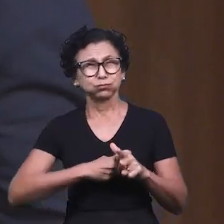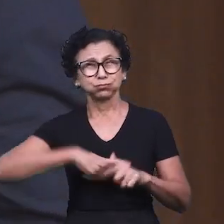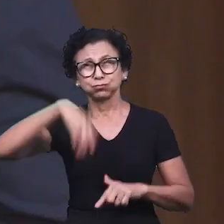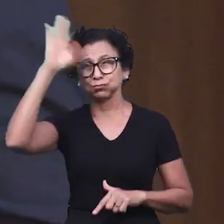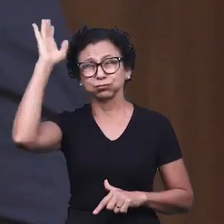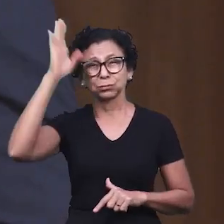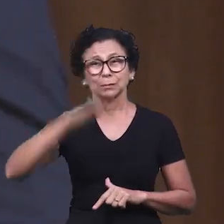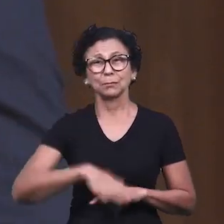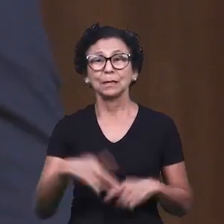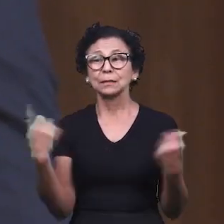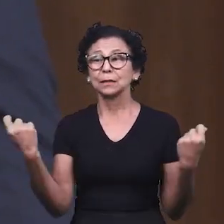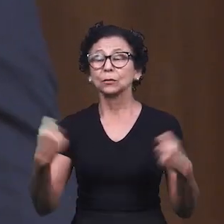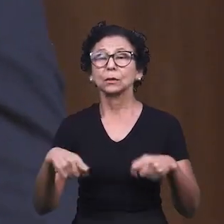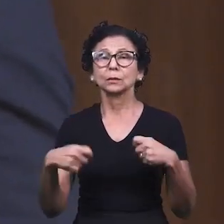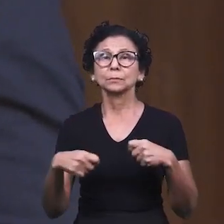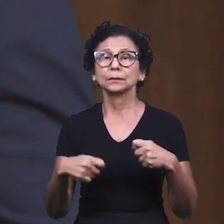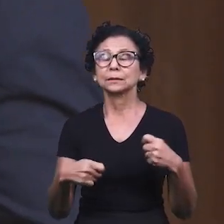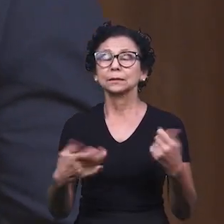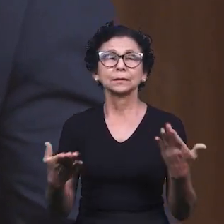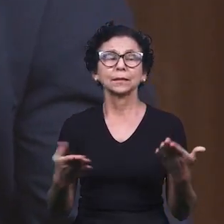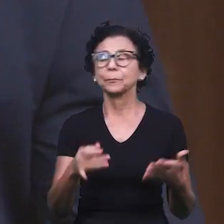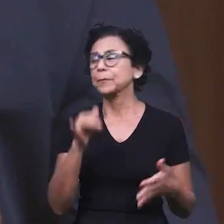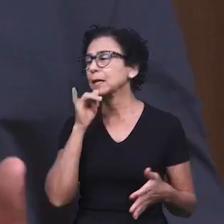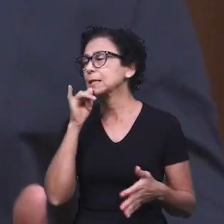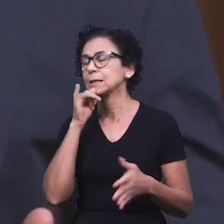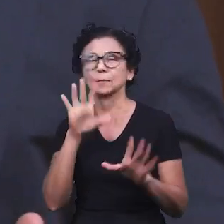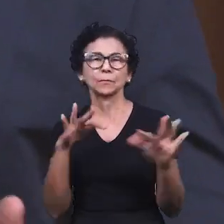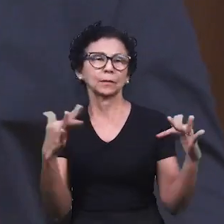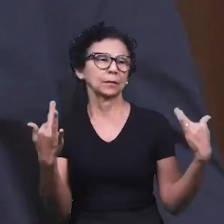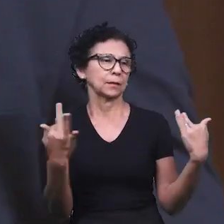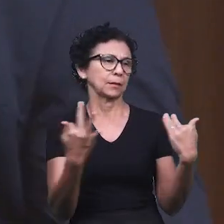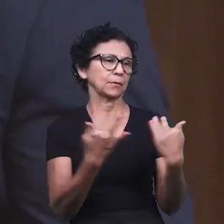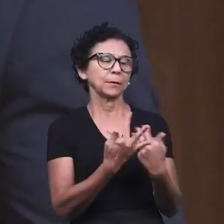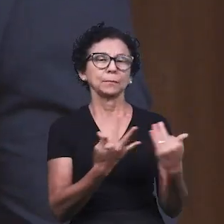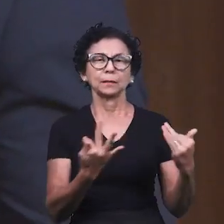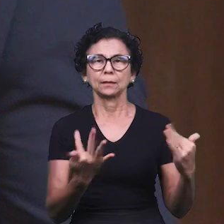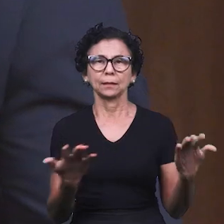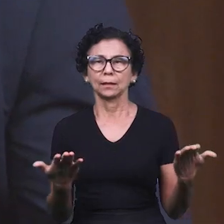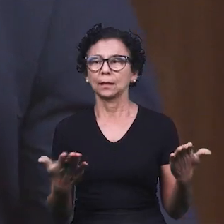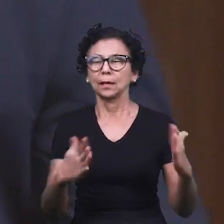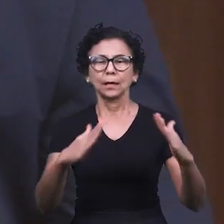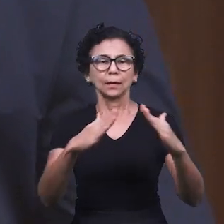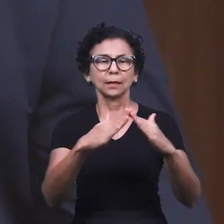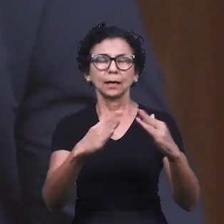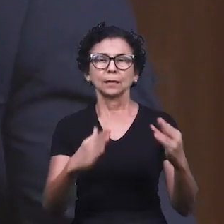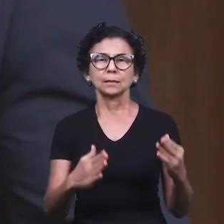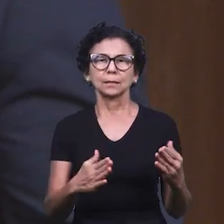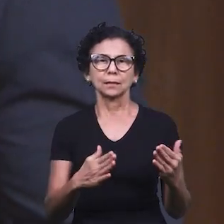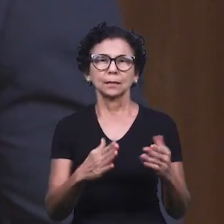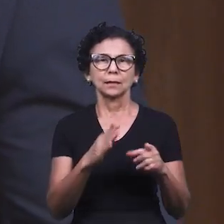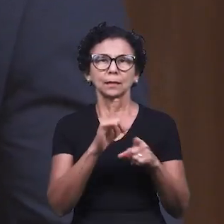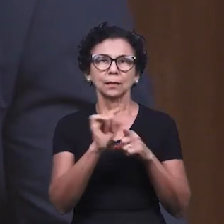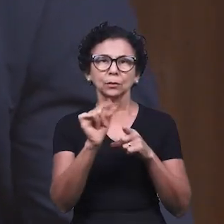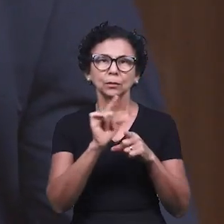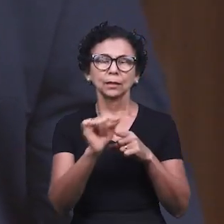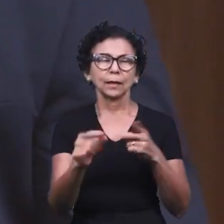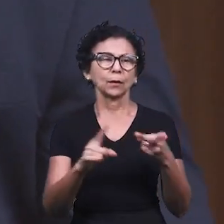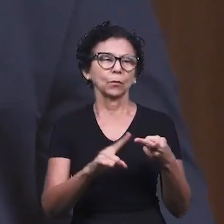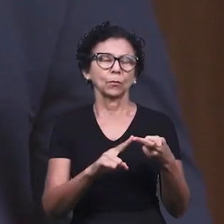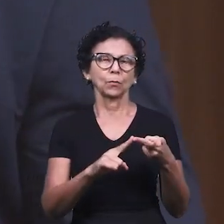a subsistência, aquilo que é, por exemplo... A família, no caso, mais o cidadão. A moradia, a saúde e a